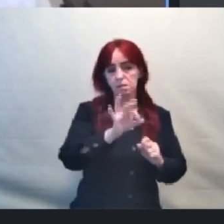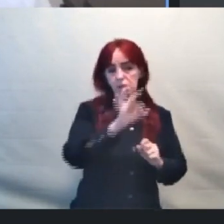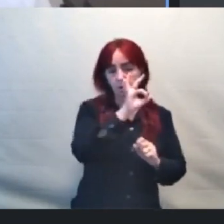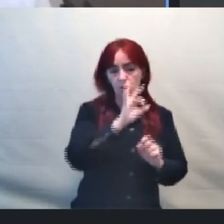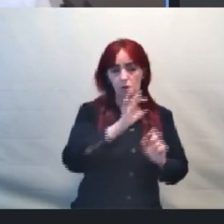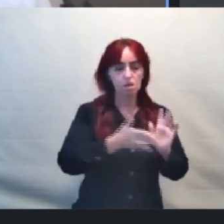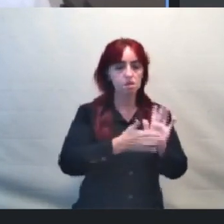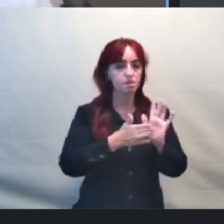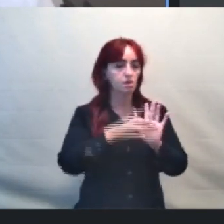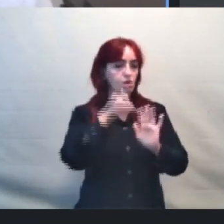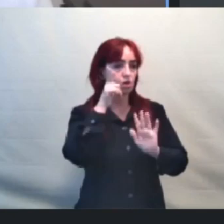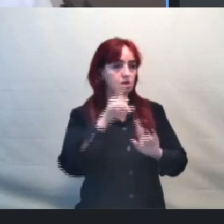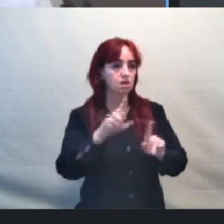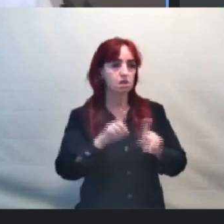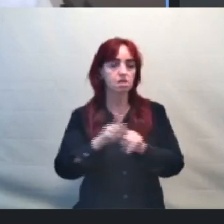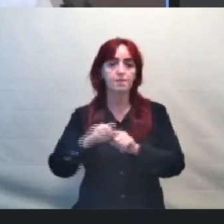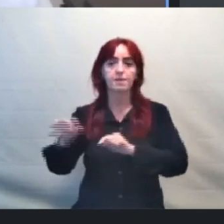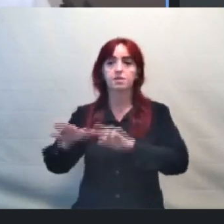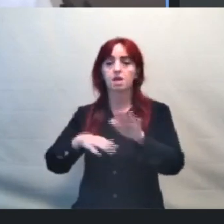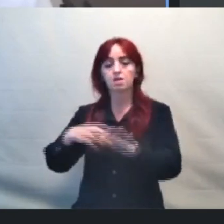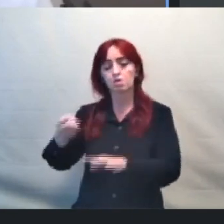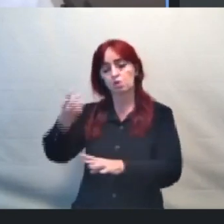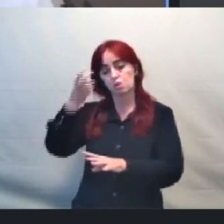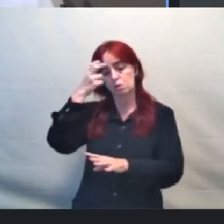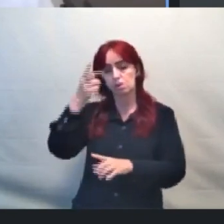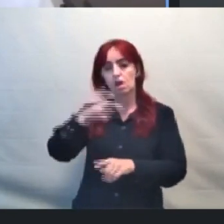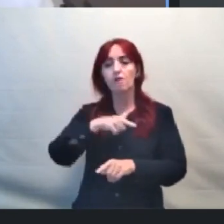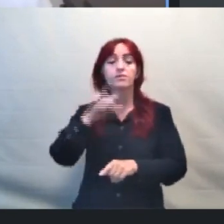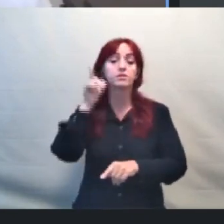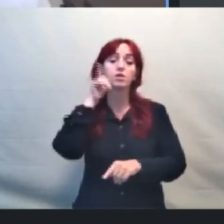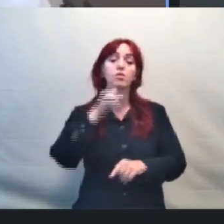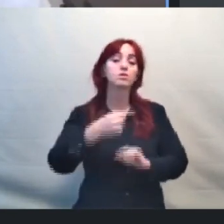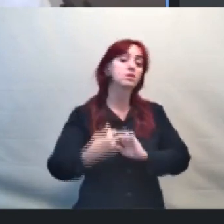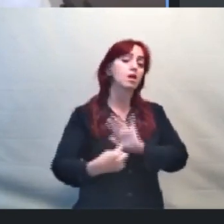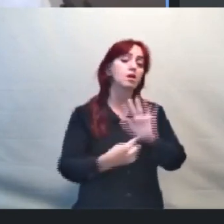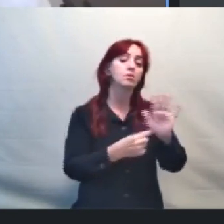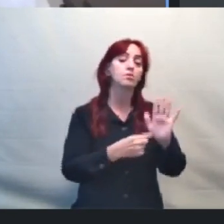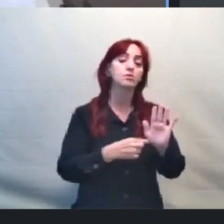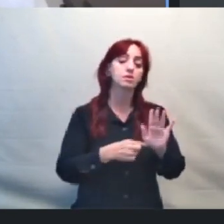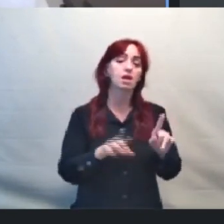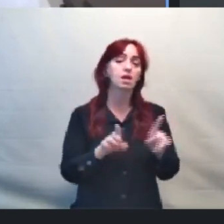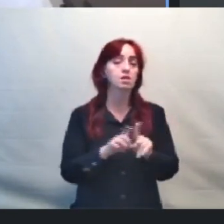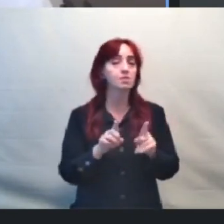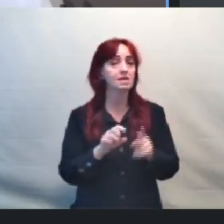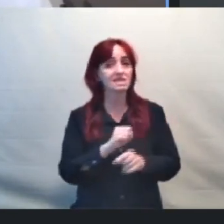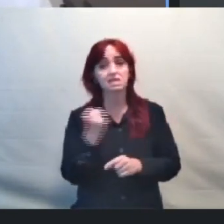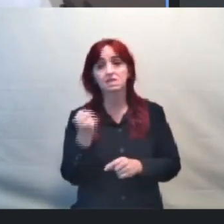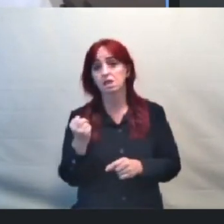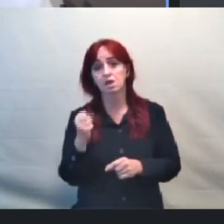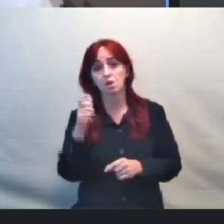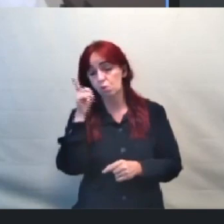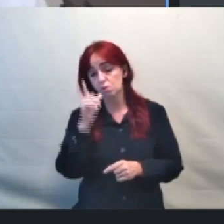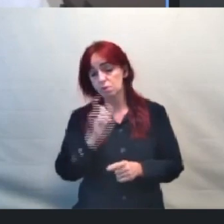ações culturais, cidadania. Você consegue trazer para a gente, e se não for possível trazer aqui agora,